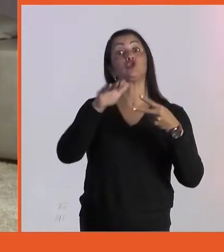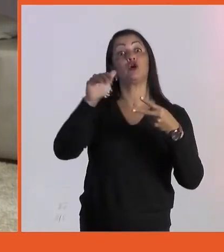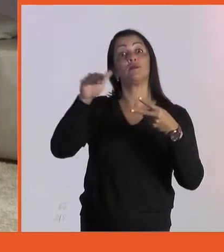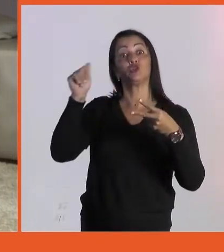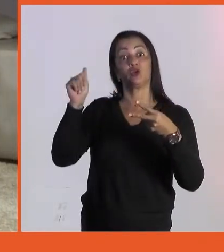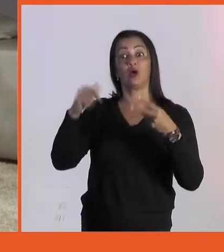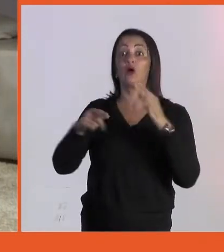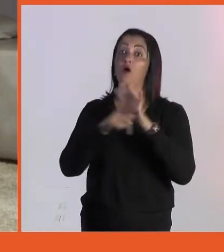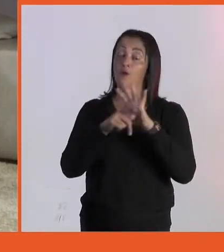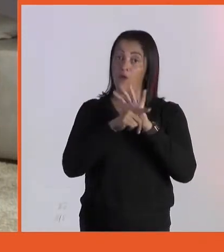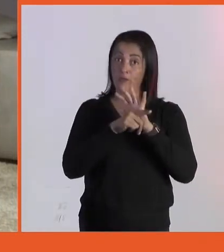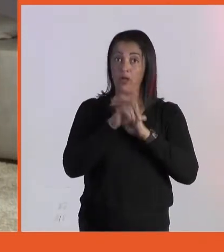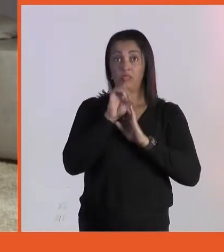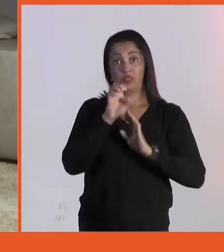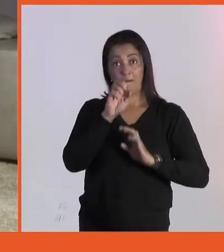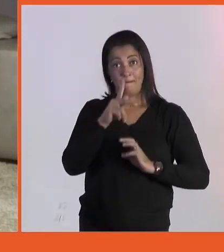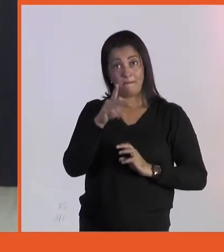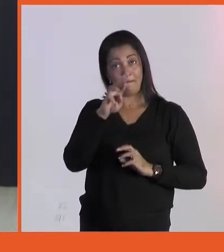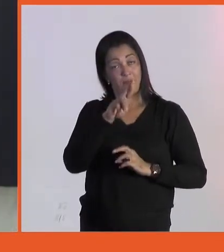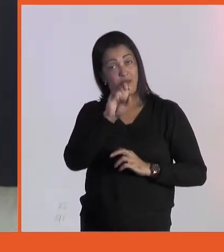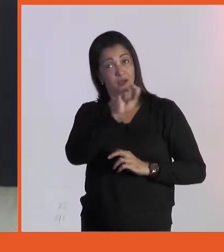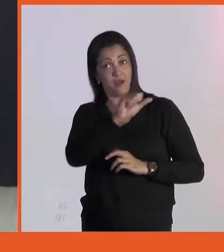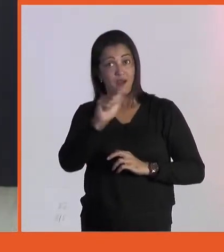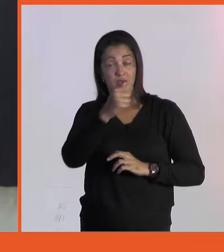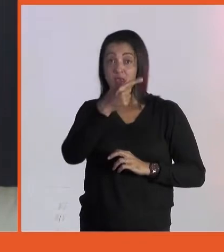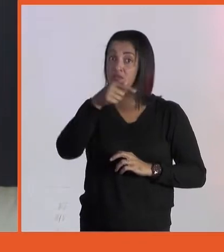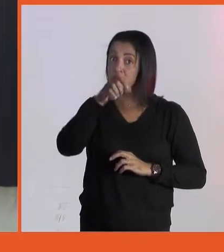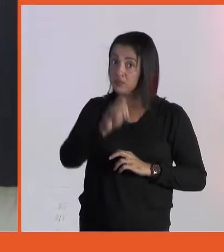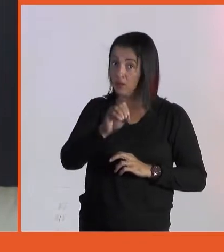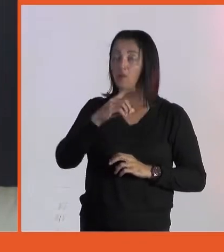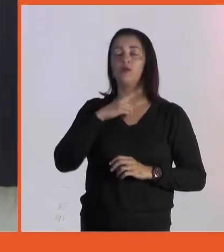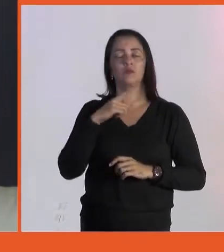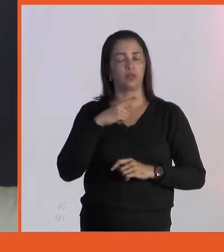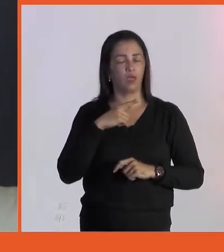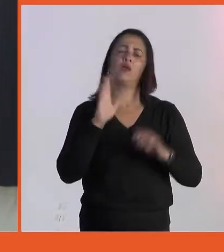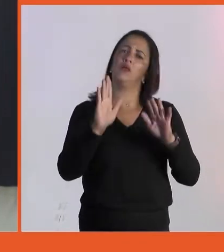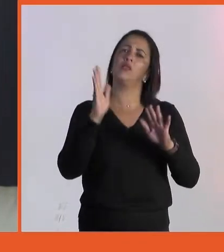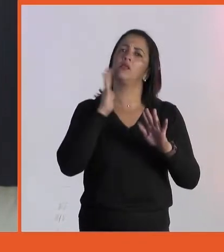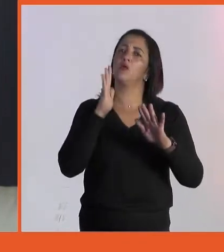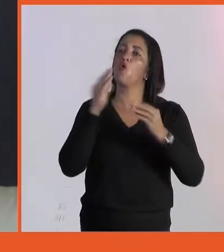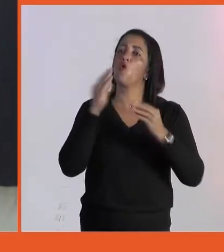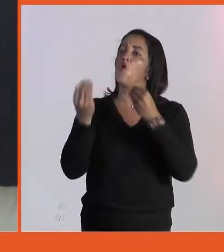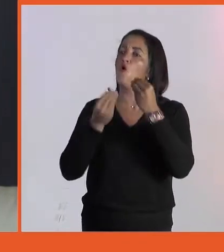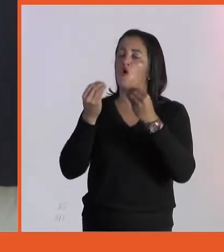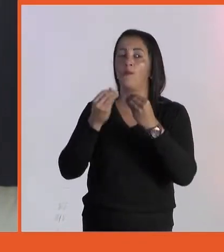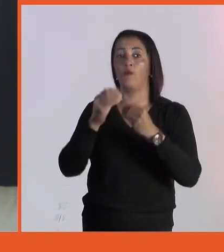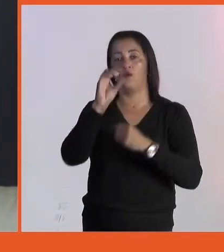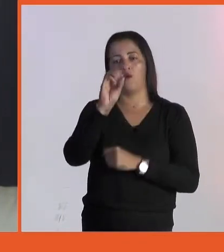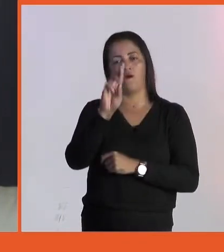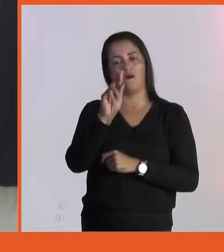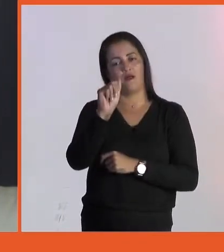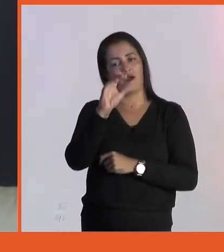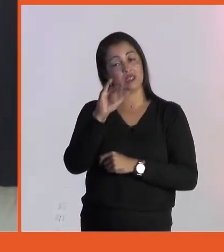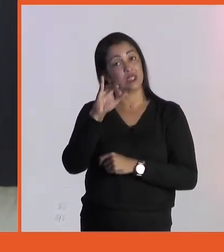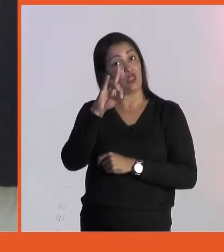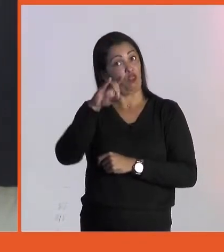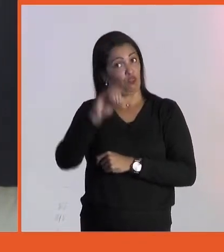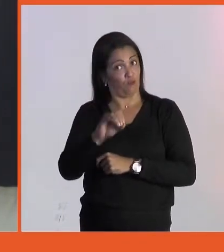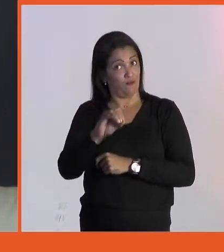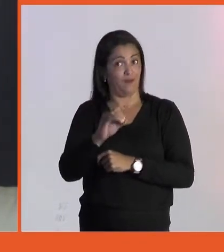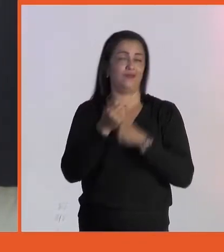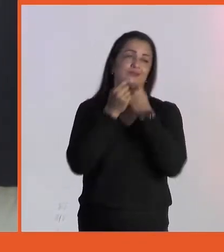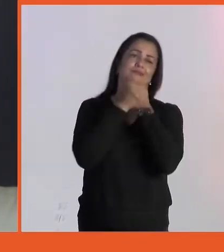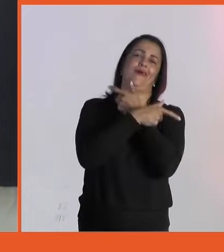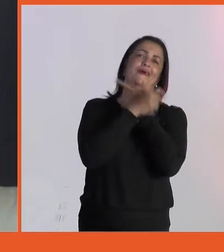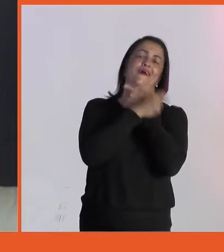Diva Depressão, que é referência no universo das celebridades e entretenimento, com humor ácido e sarcástico, usando uma linguagem popular